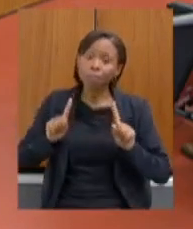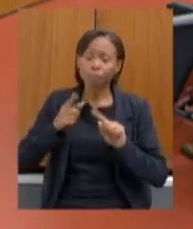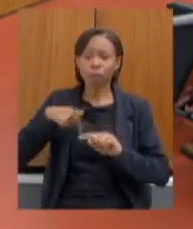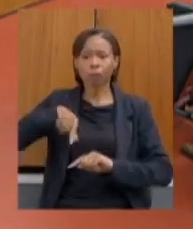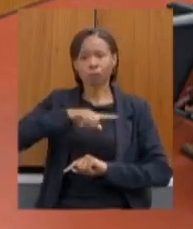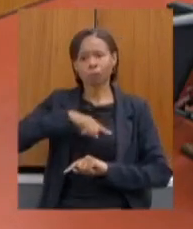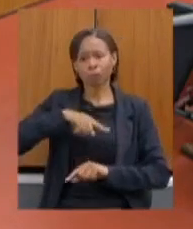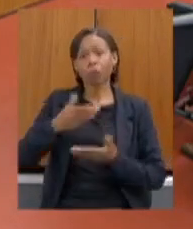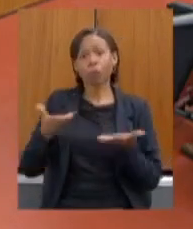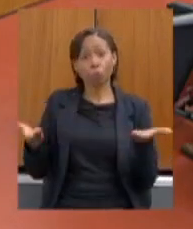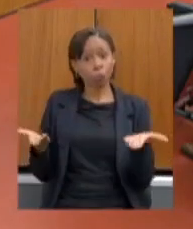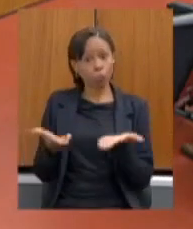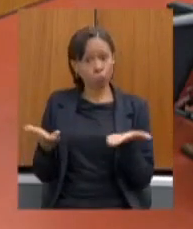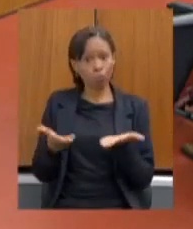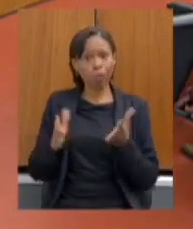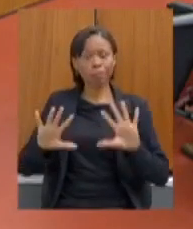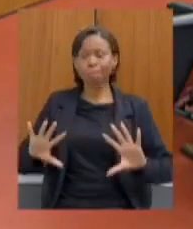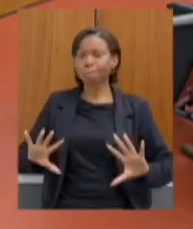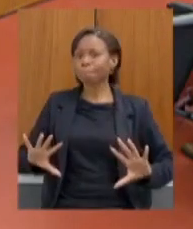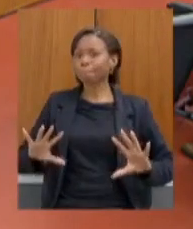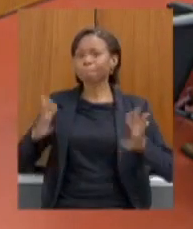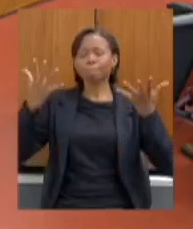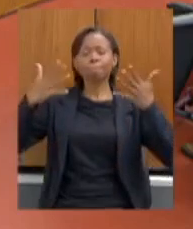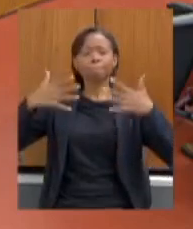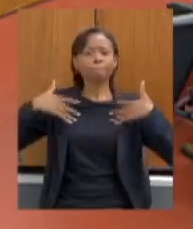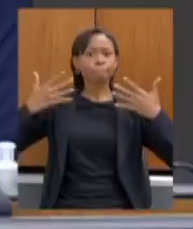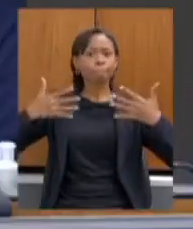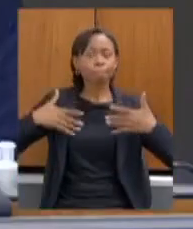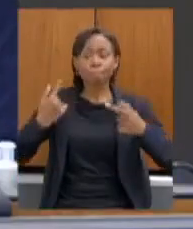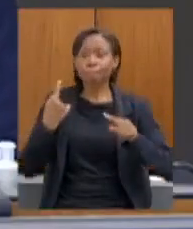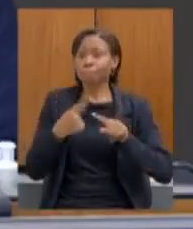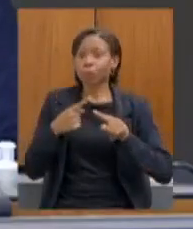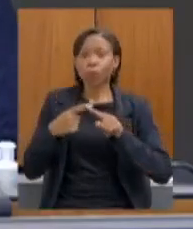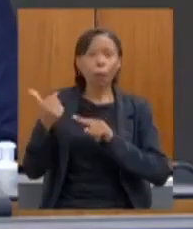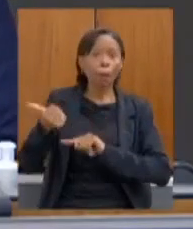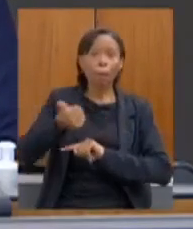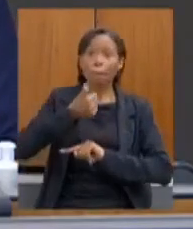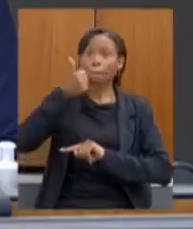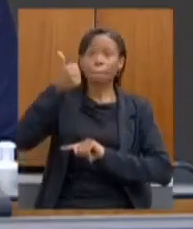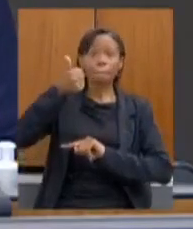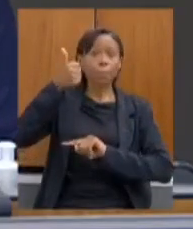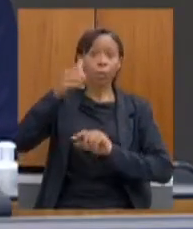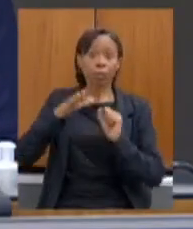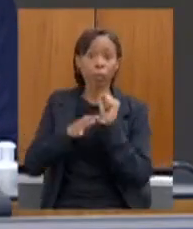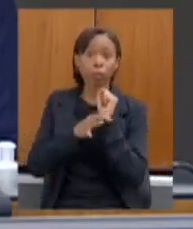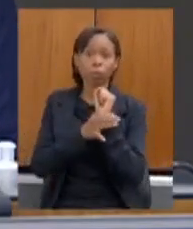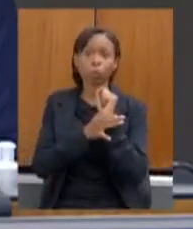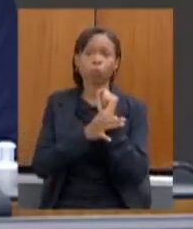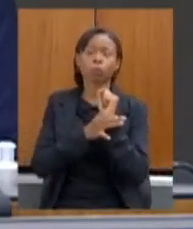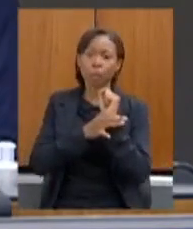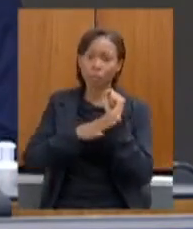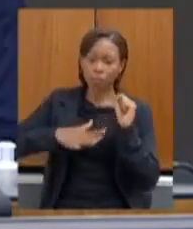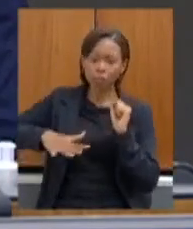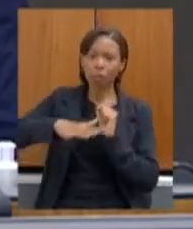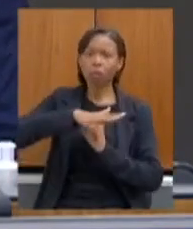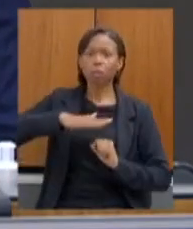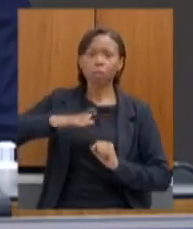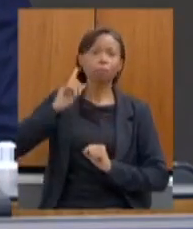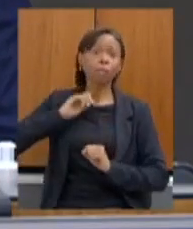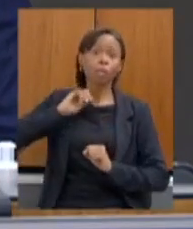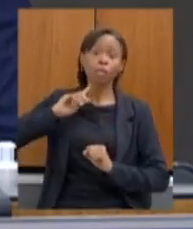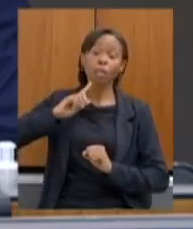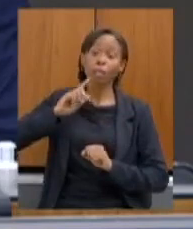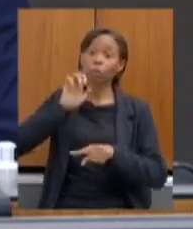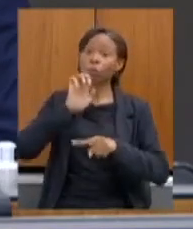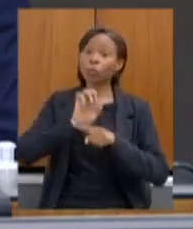hoje celebrando um dos melhores índices de segurança pública que coloca Minas Gerais hoje como um dos estados mais seguros do Brasil. E